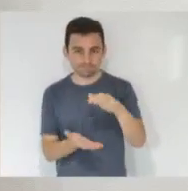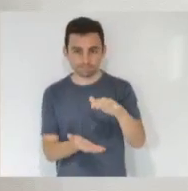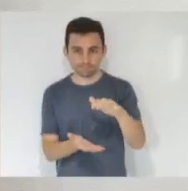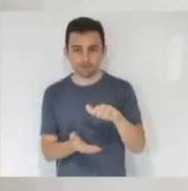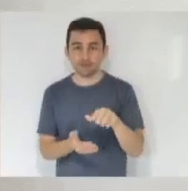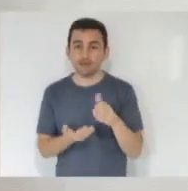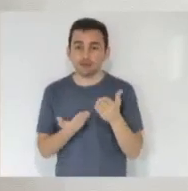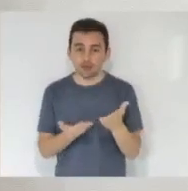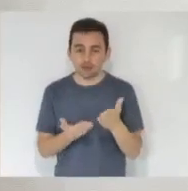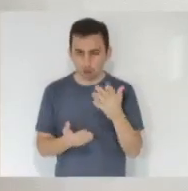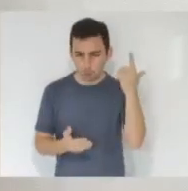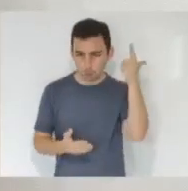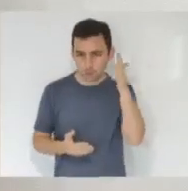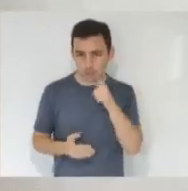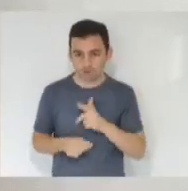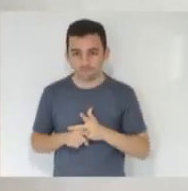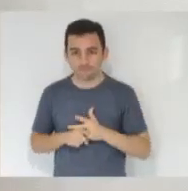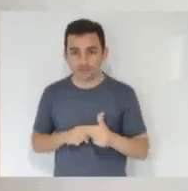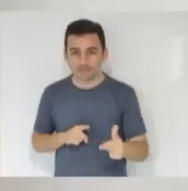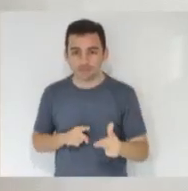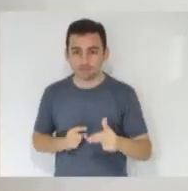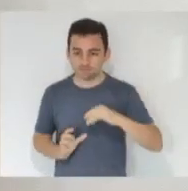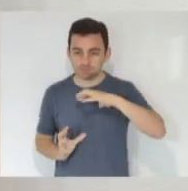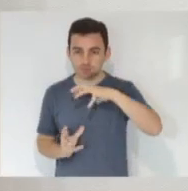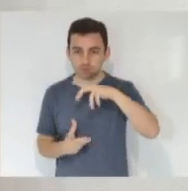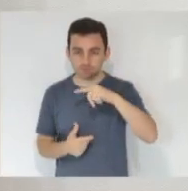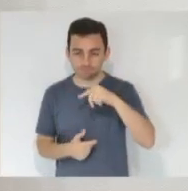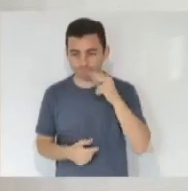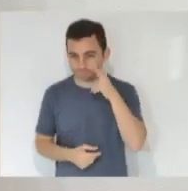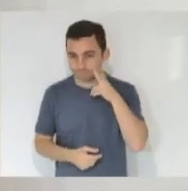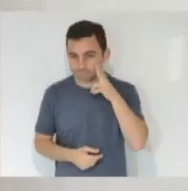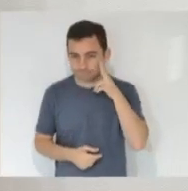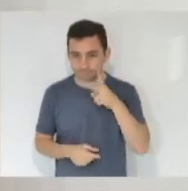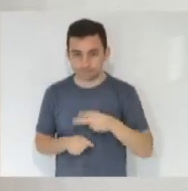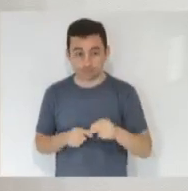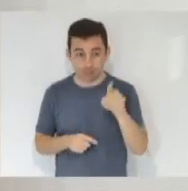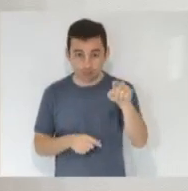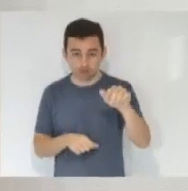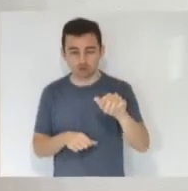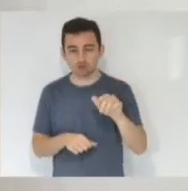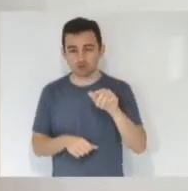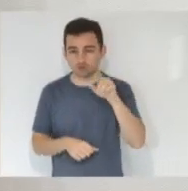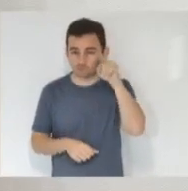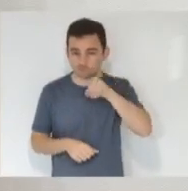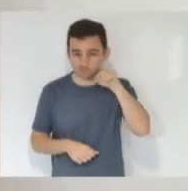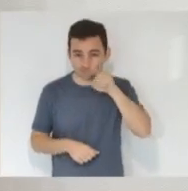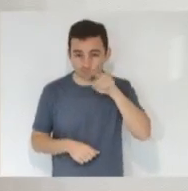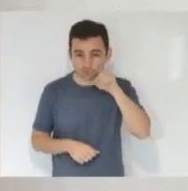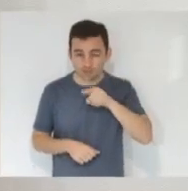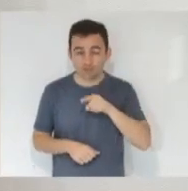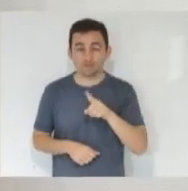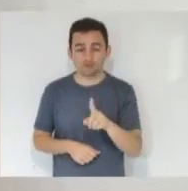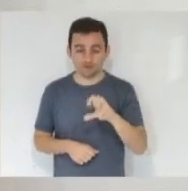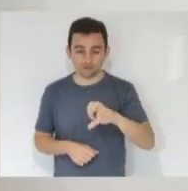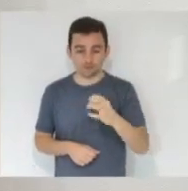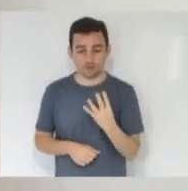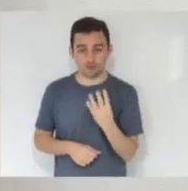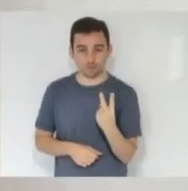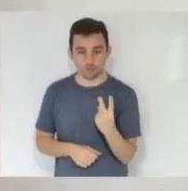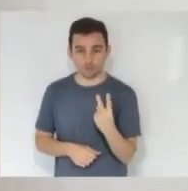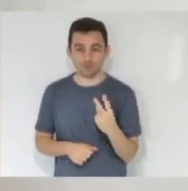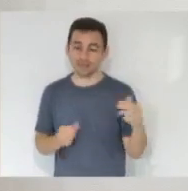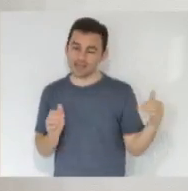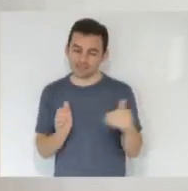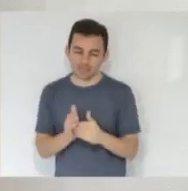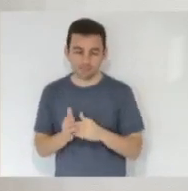vencer um concurso internacional de vinhos em Nova York, em 42, o vinho de Uruçanga, até o ano de